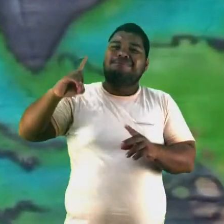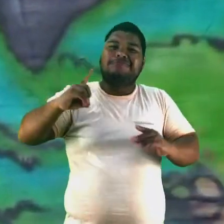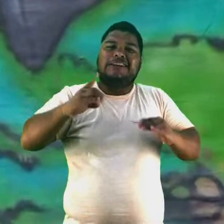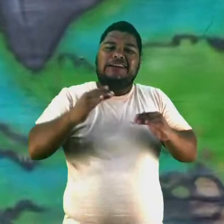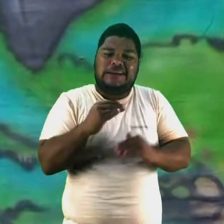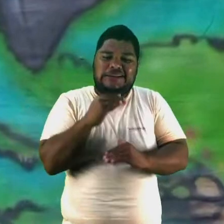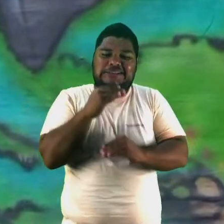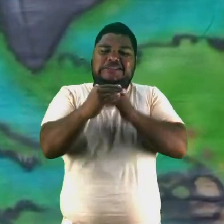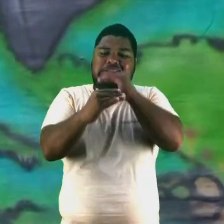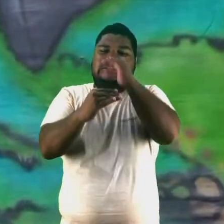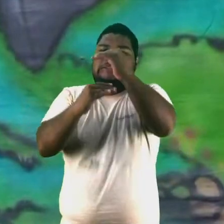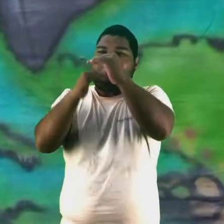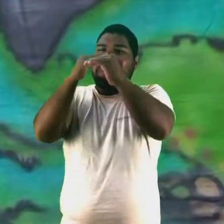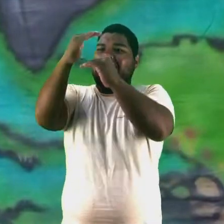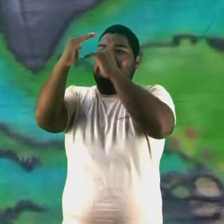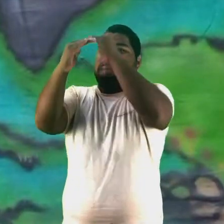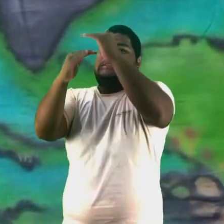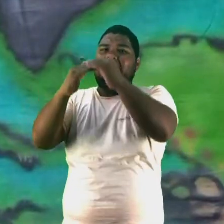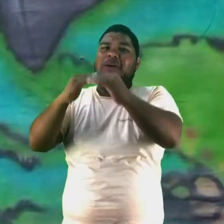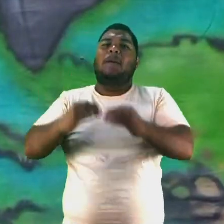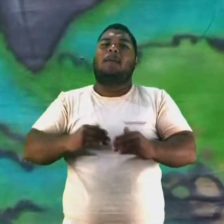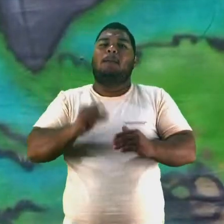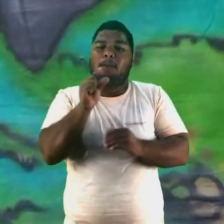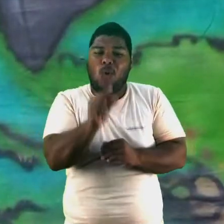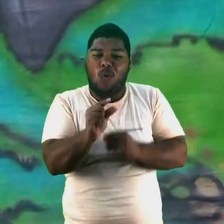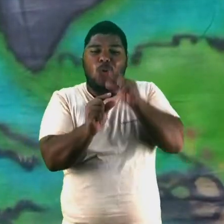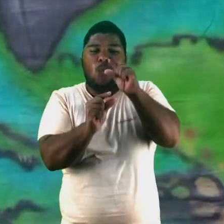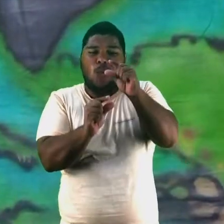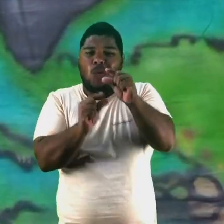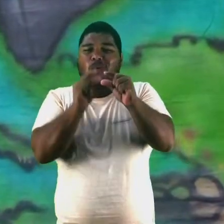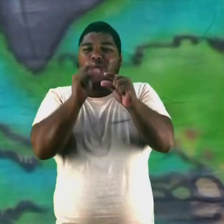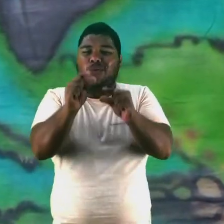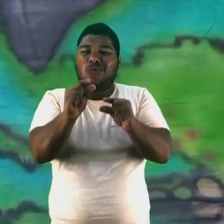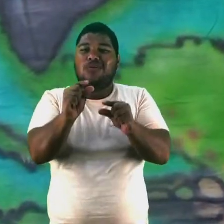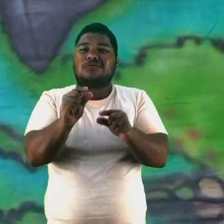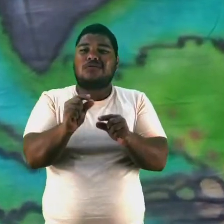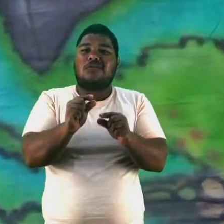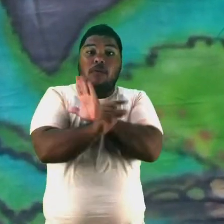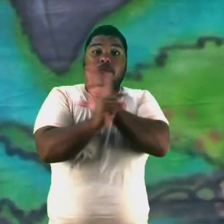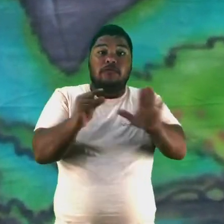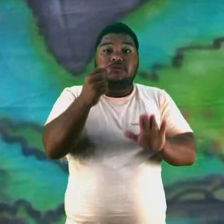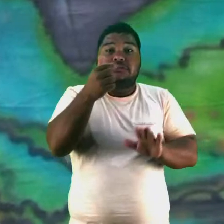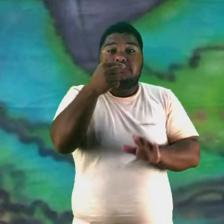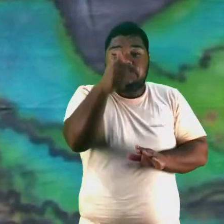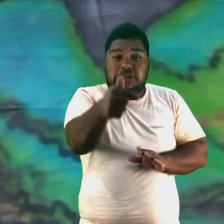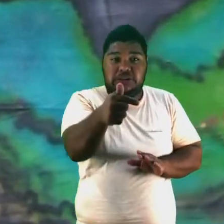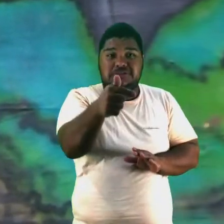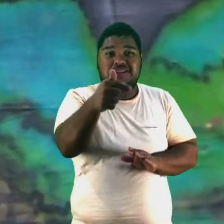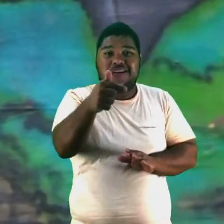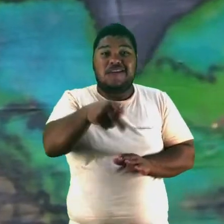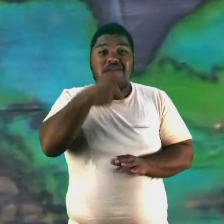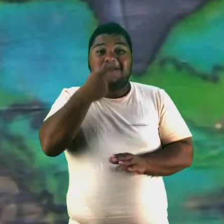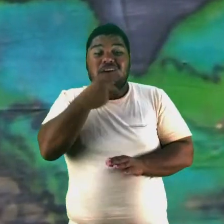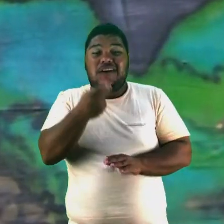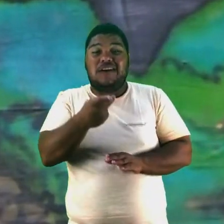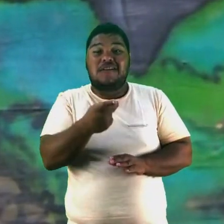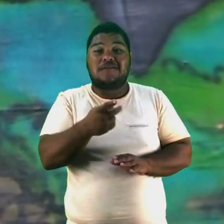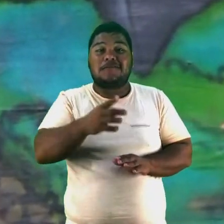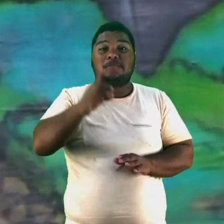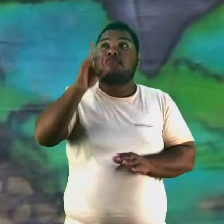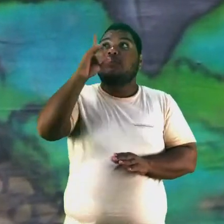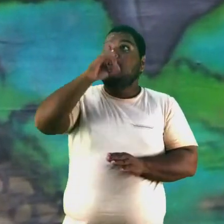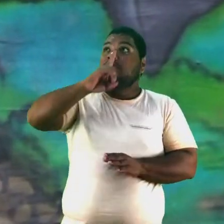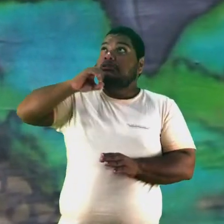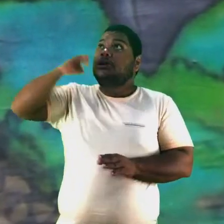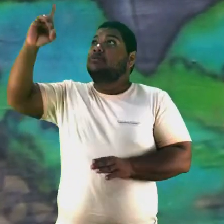progredindo pouco a pouco. No verso 7 fala: Deus não nos tem